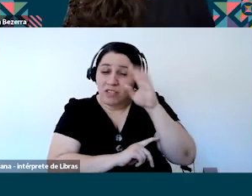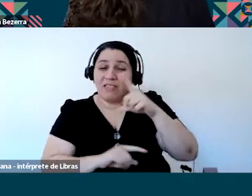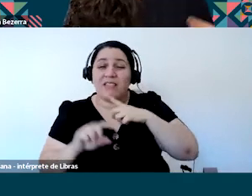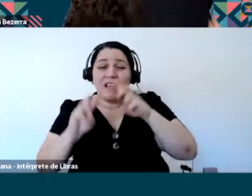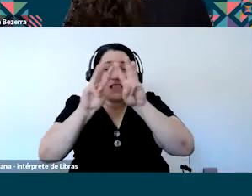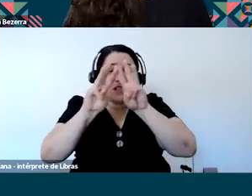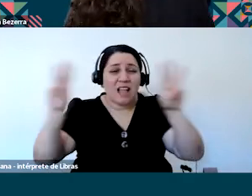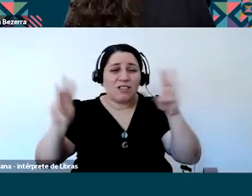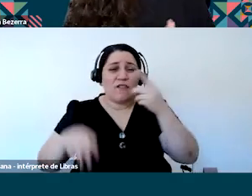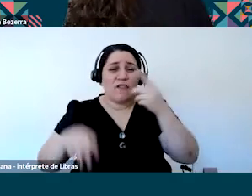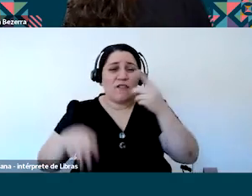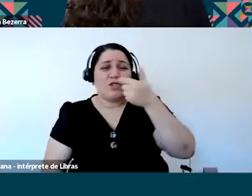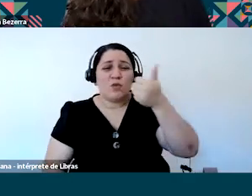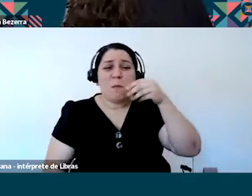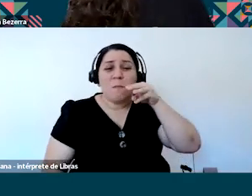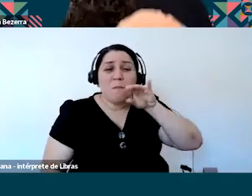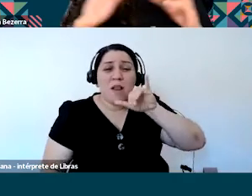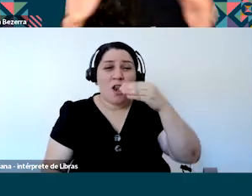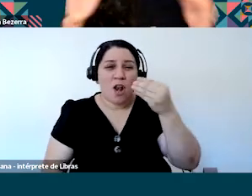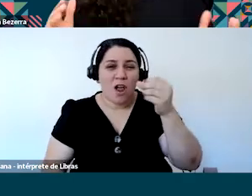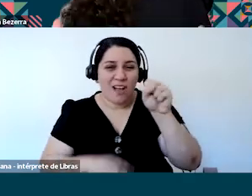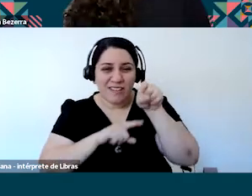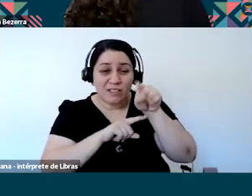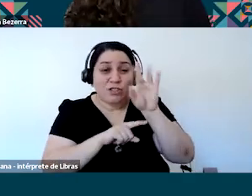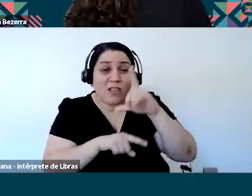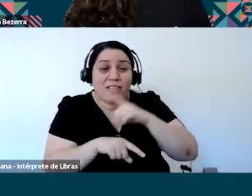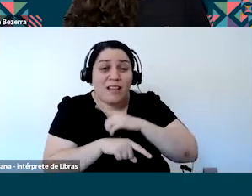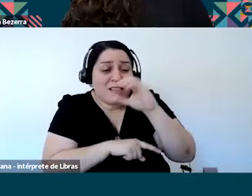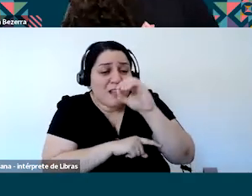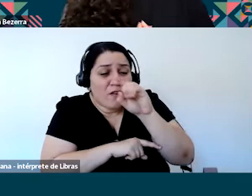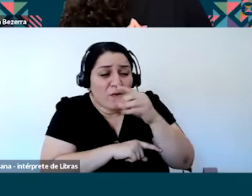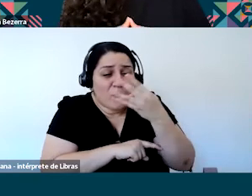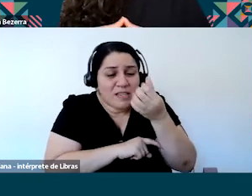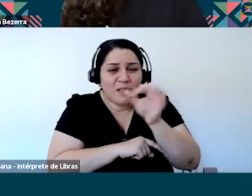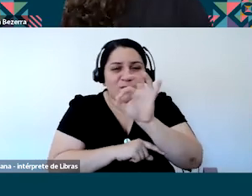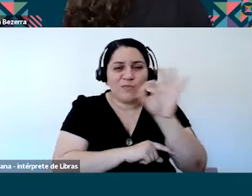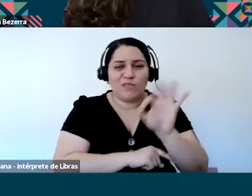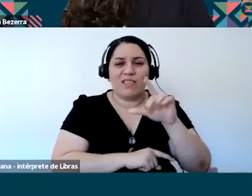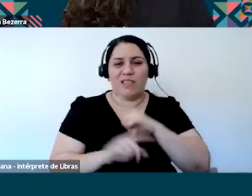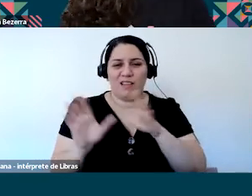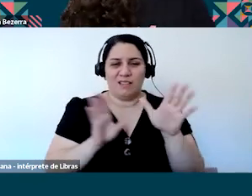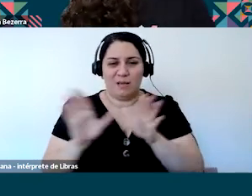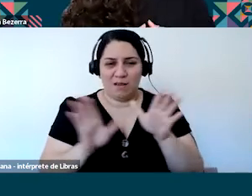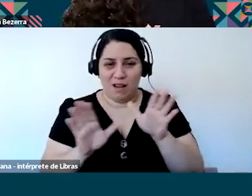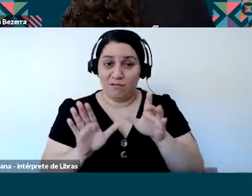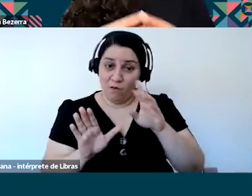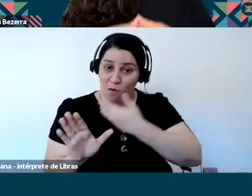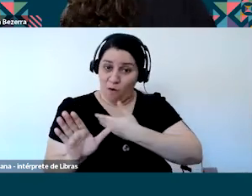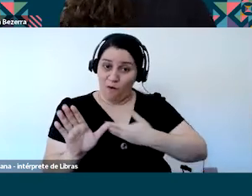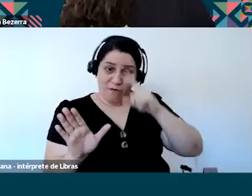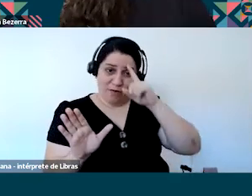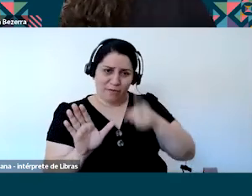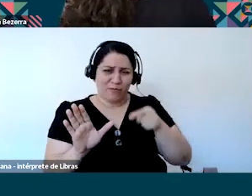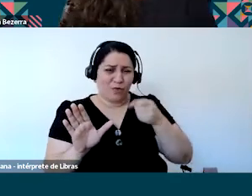0,46% de 20 milhões de sites brasileiros que tem um mínimo de acessibilidade que o governo pede. Então, é um